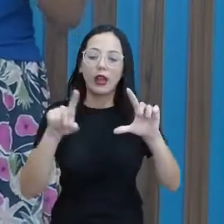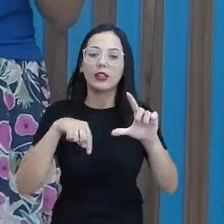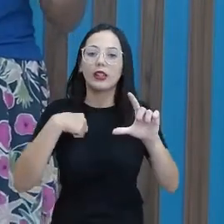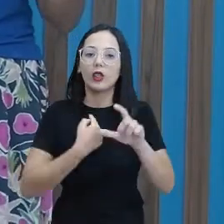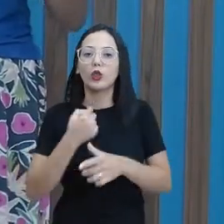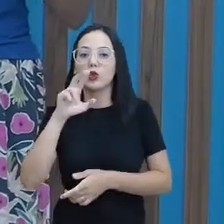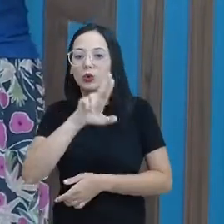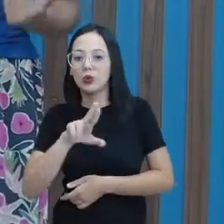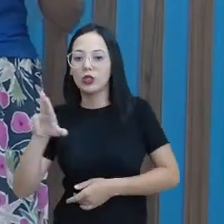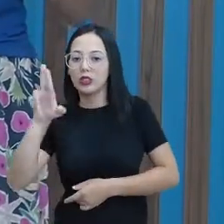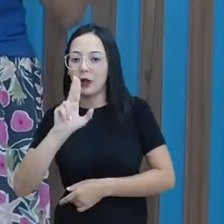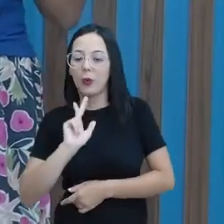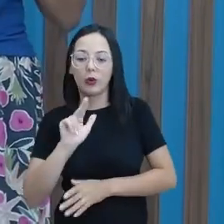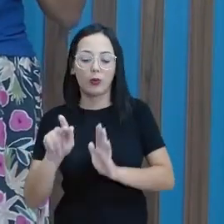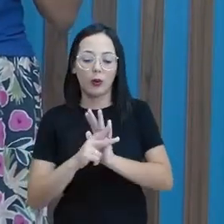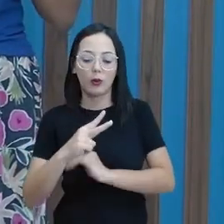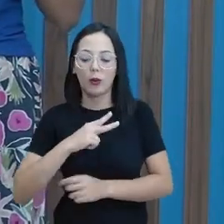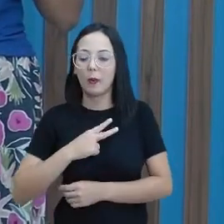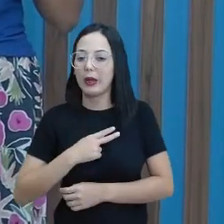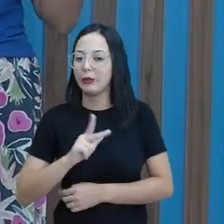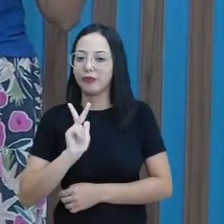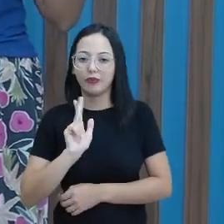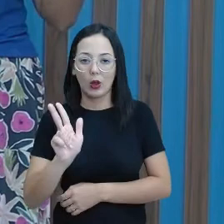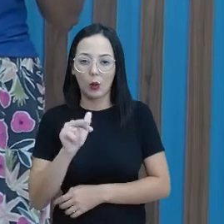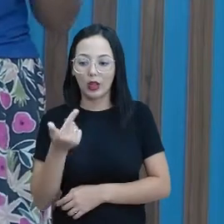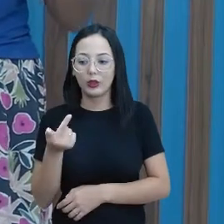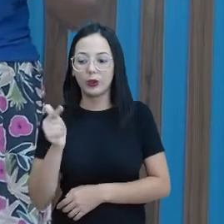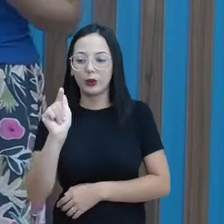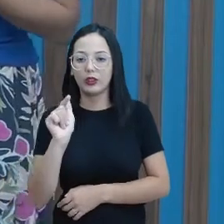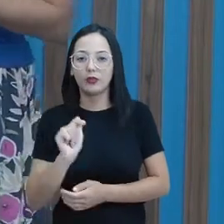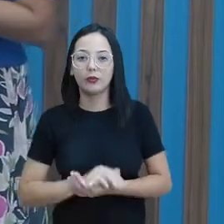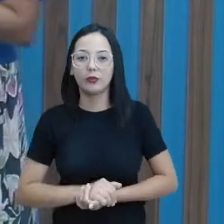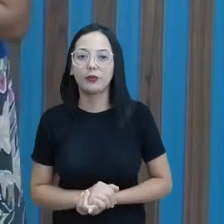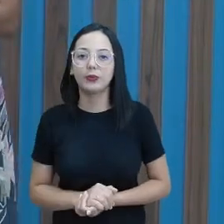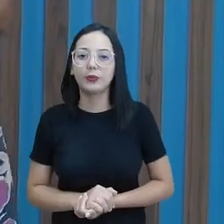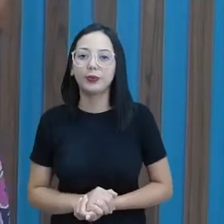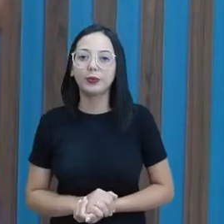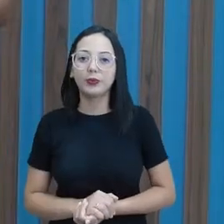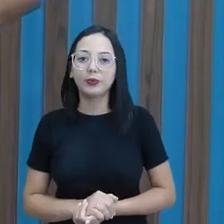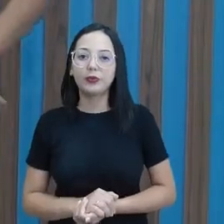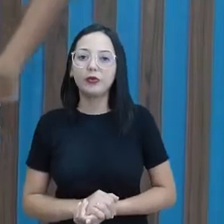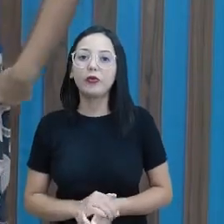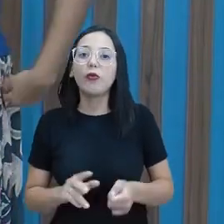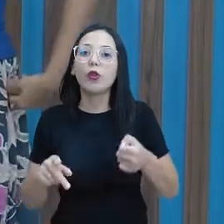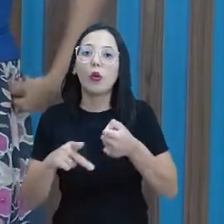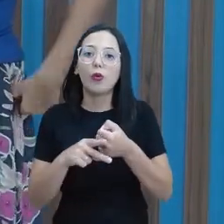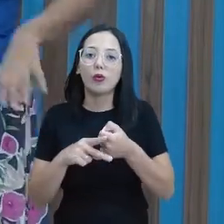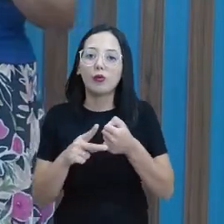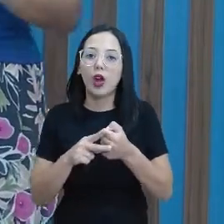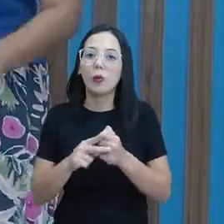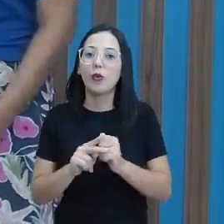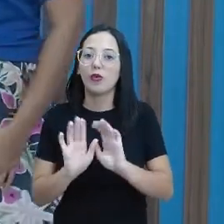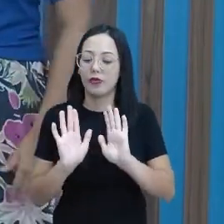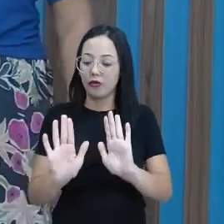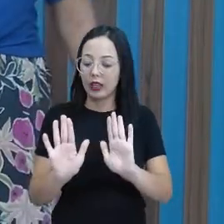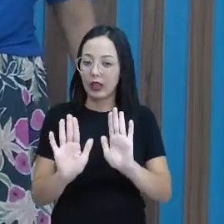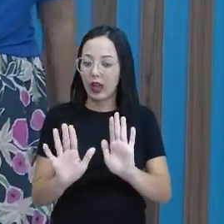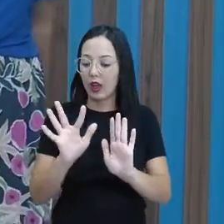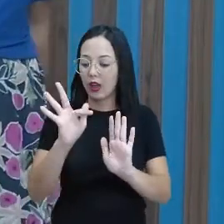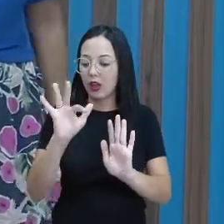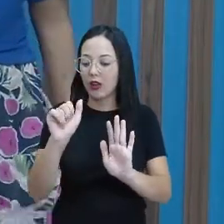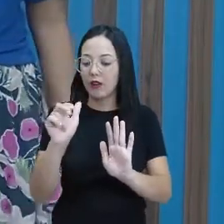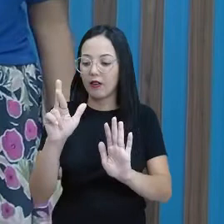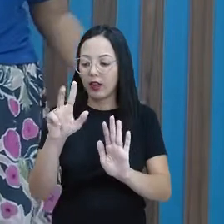aquele trecho, não é meu, é de outro. O verbo ficar vem adquirindo